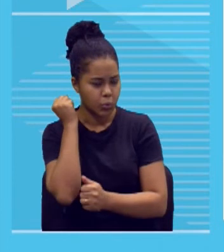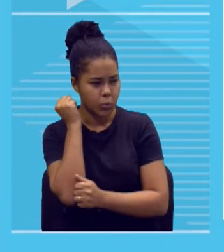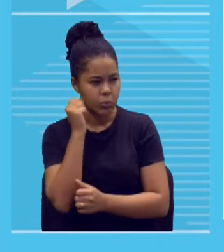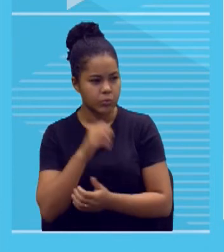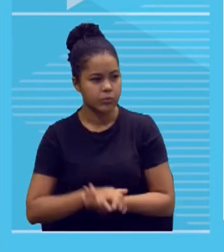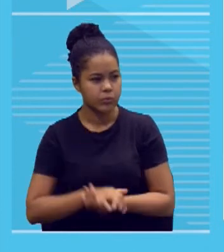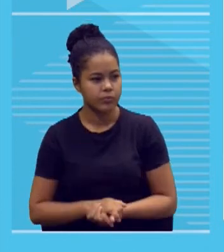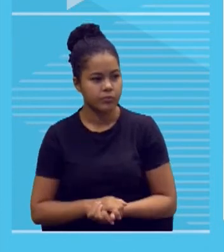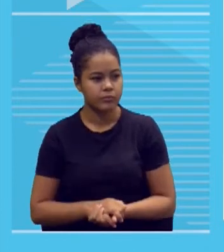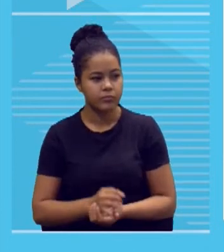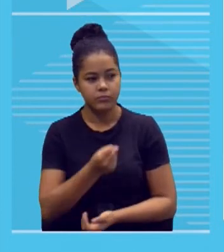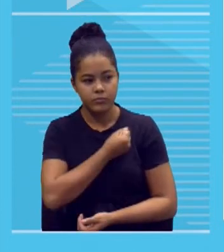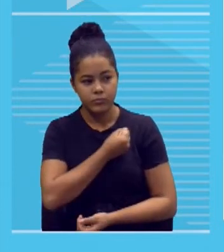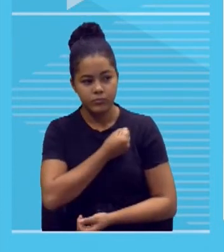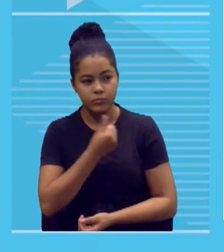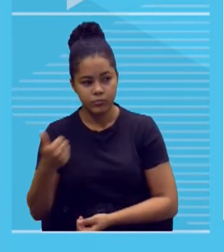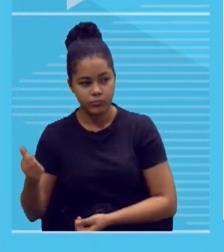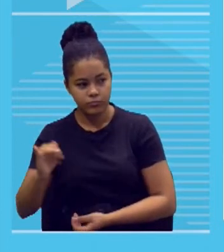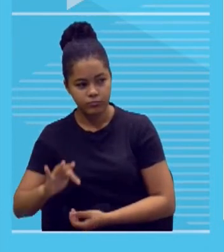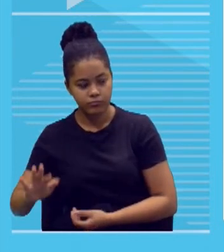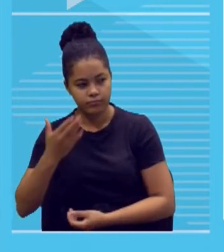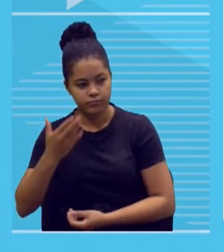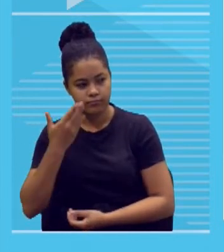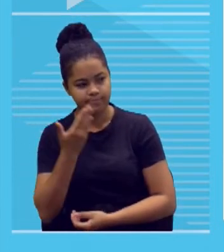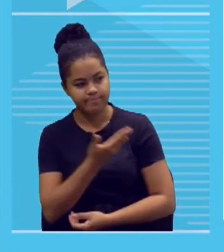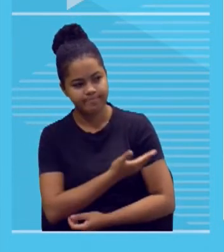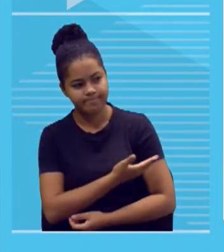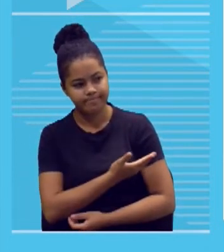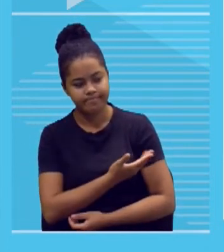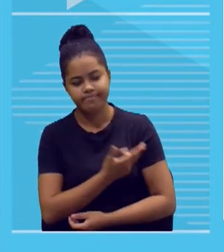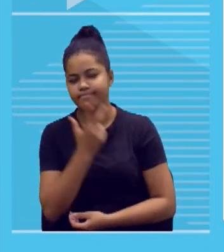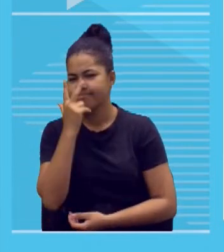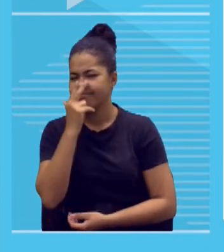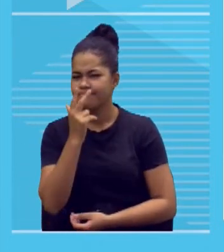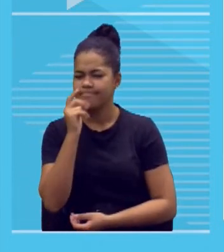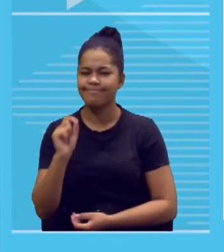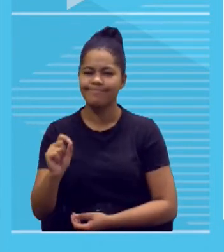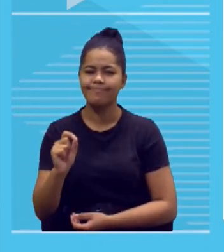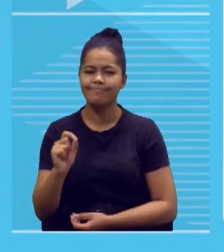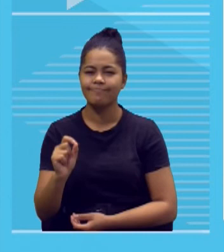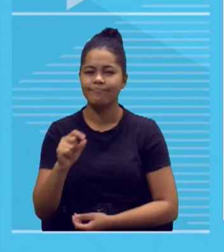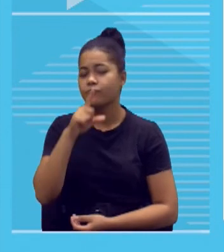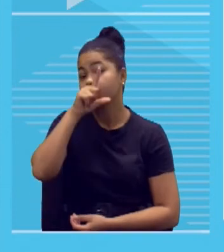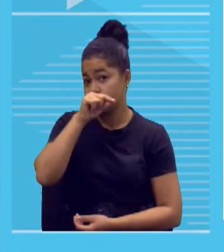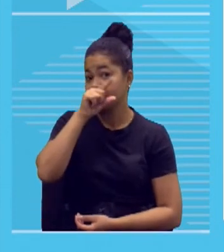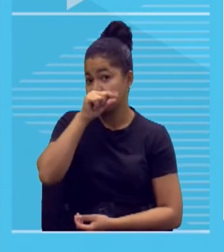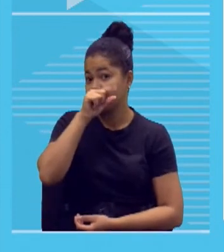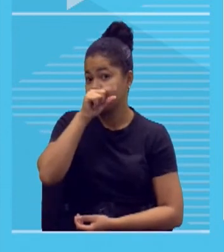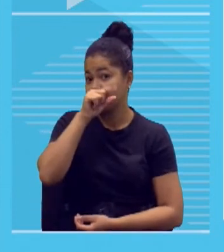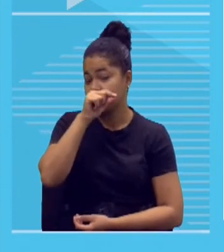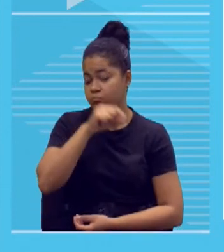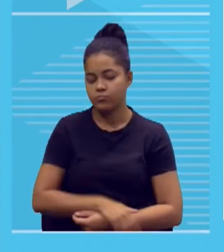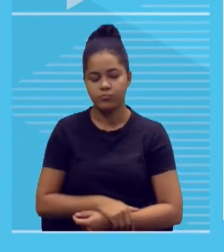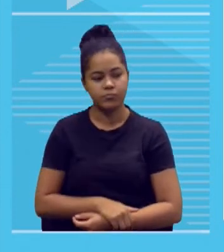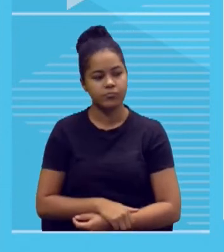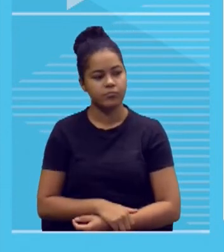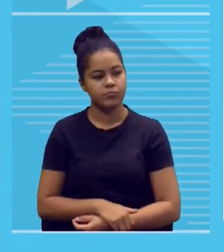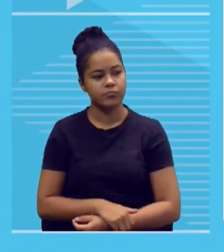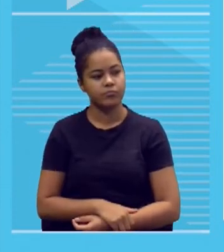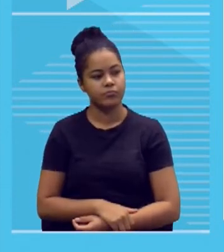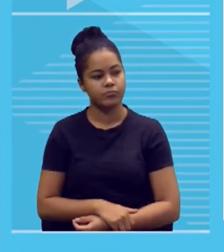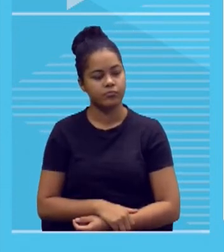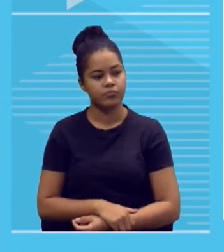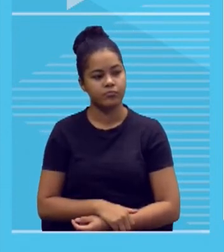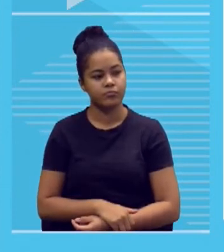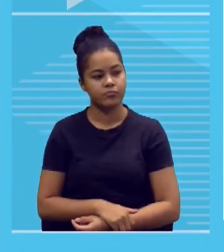talvez sejam Av Eu acredito que sim olha aí ou